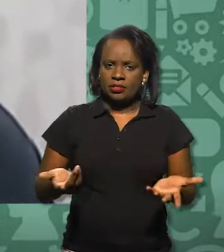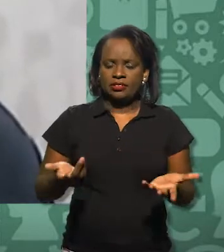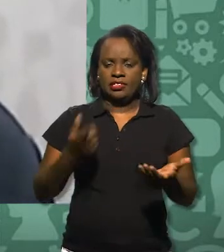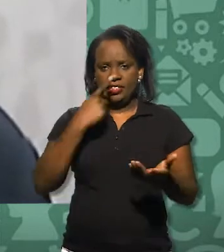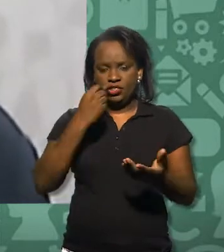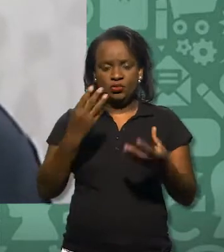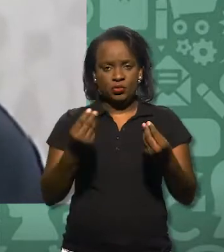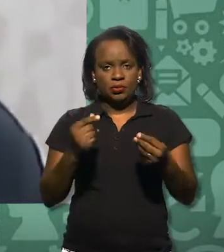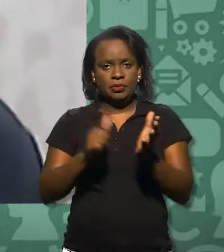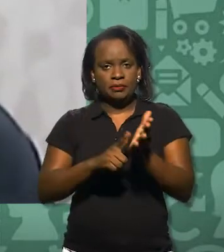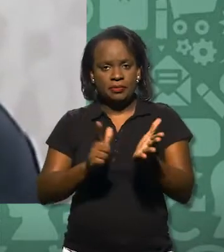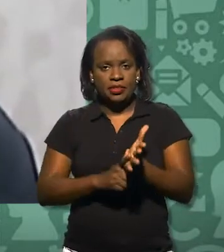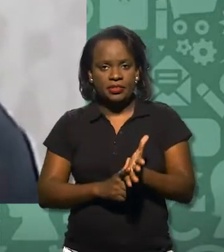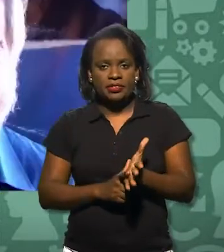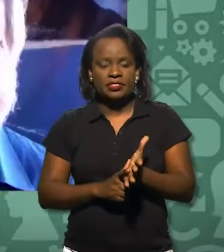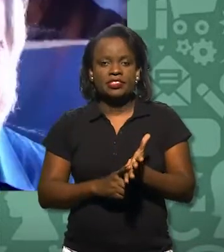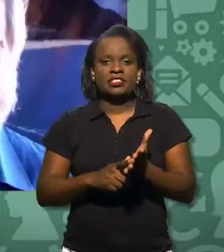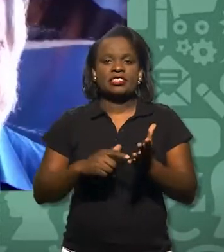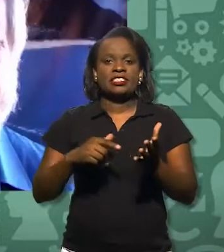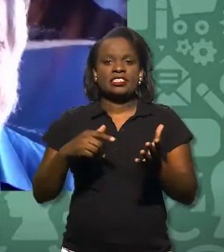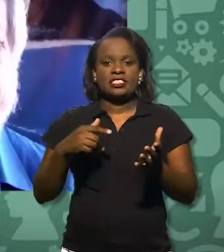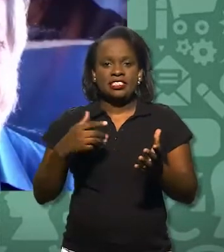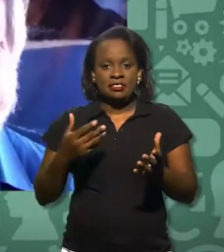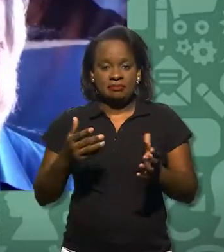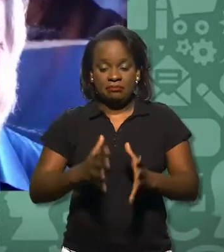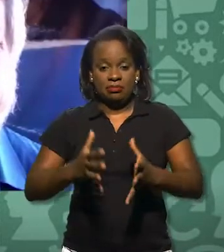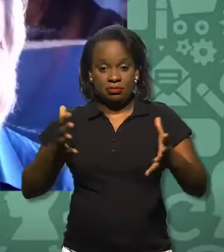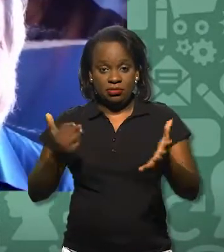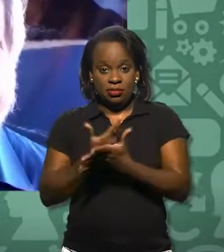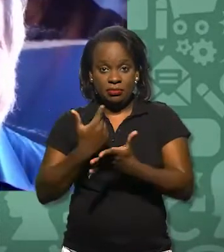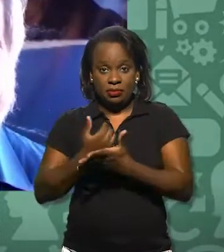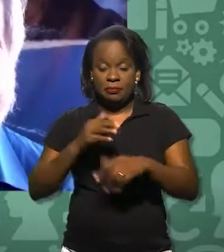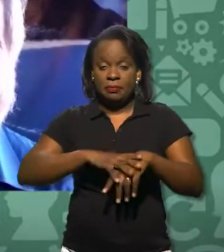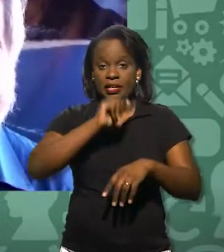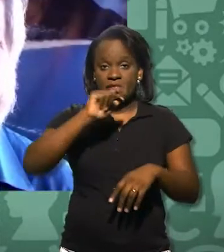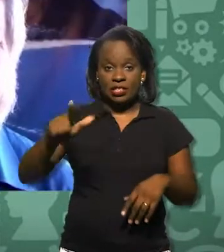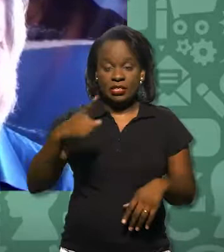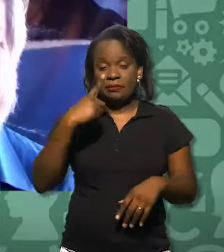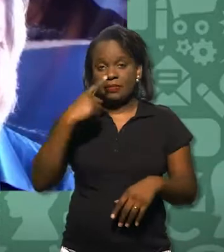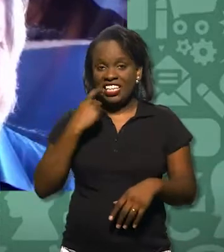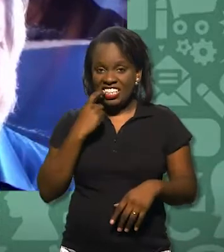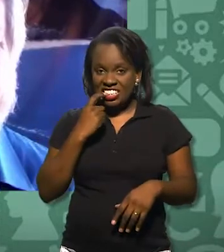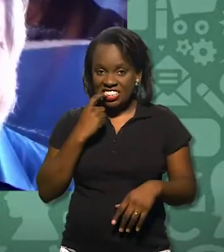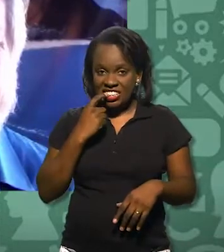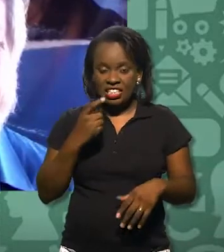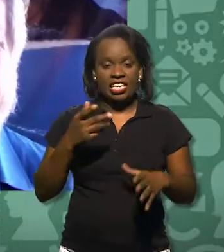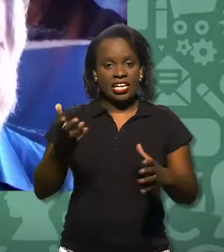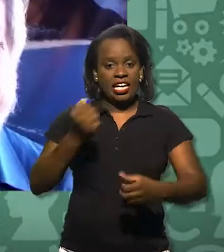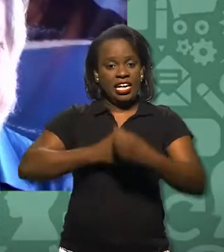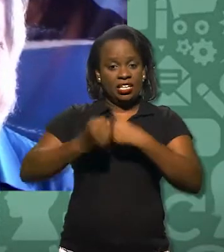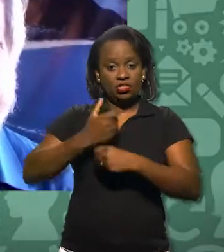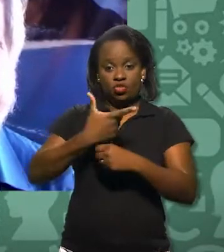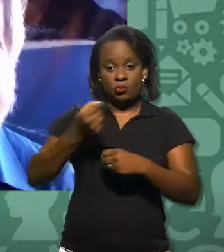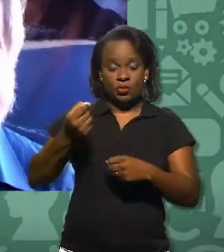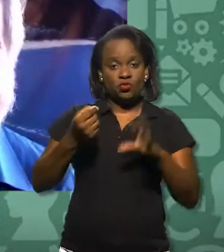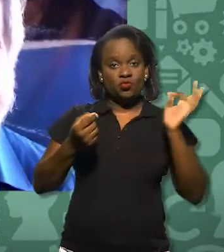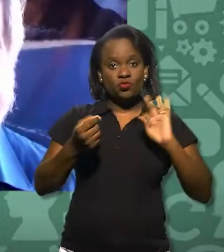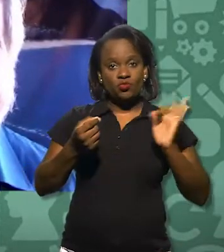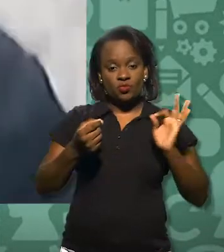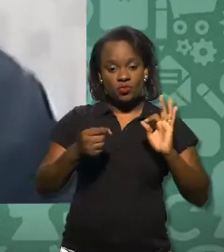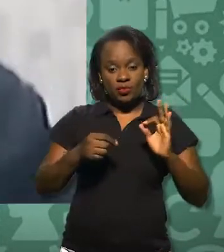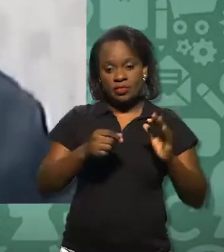seja, a composição do lixo mostrou que o papel estava em maior quantidade até do que o plástico. Isso não acontecia desde o ano